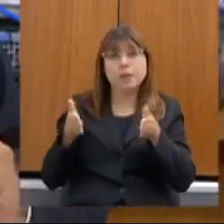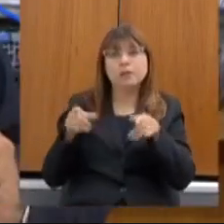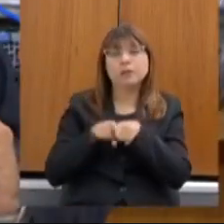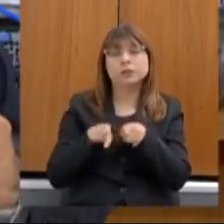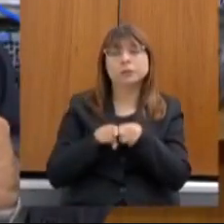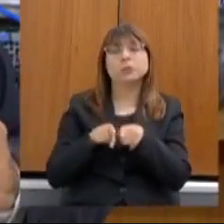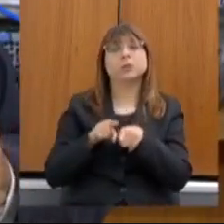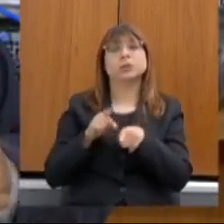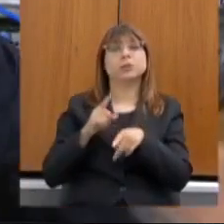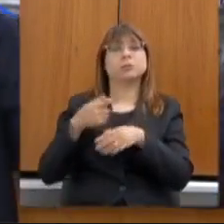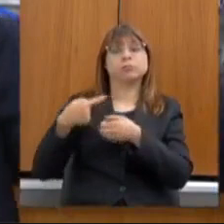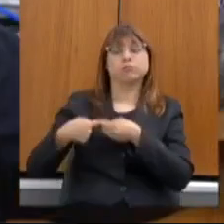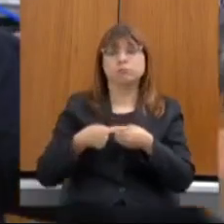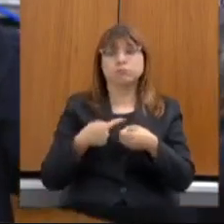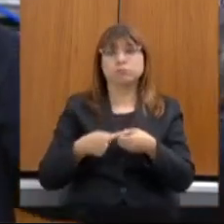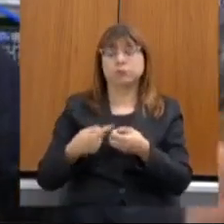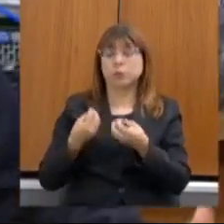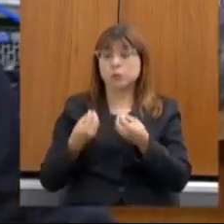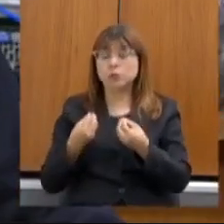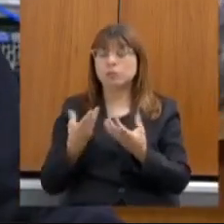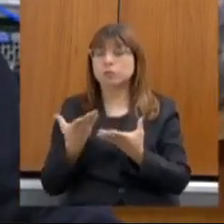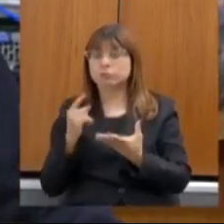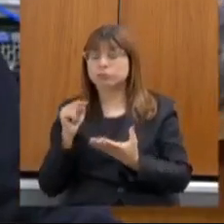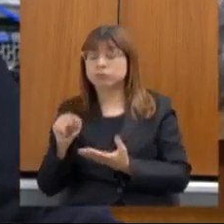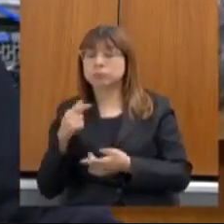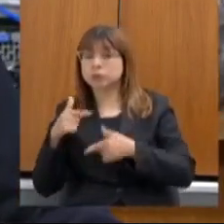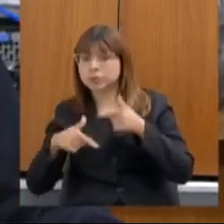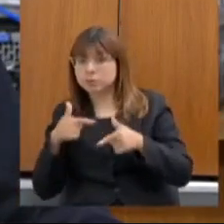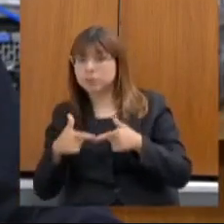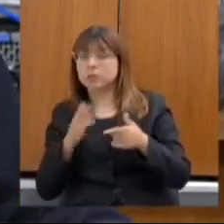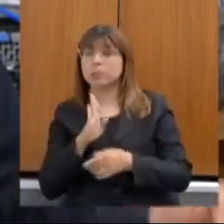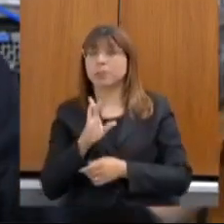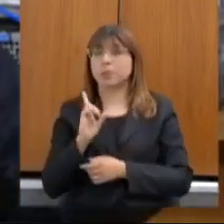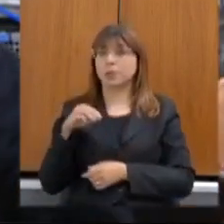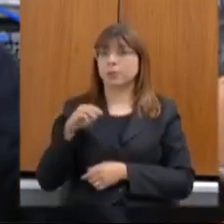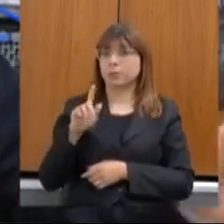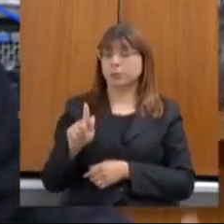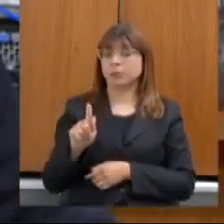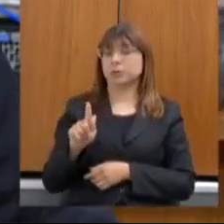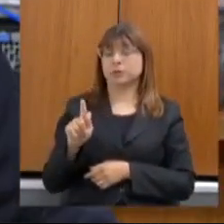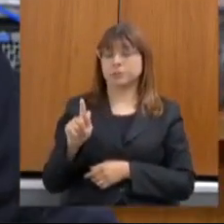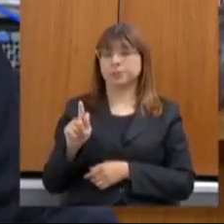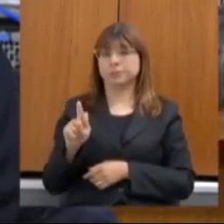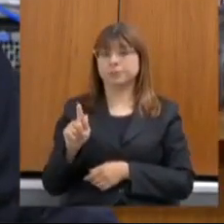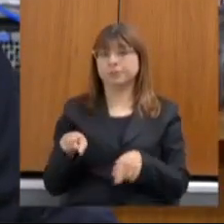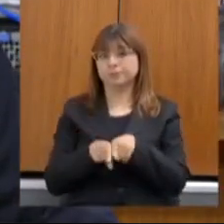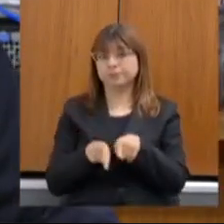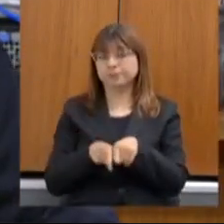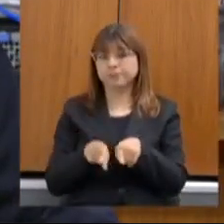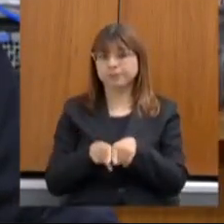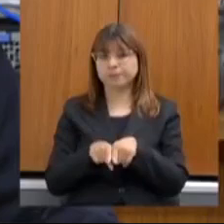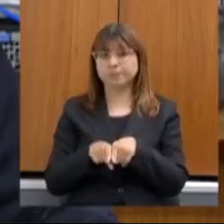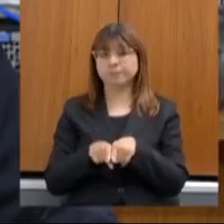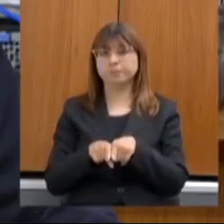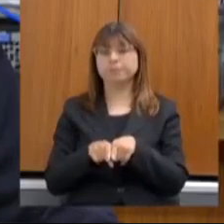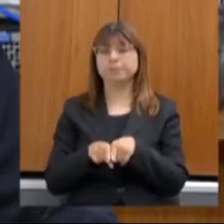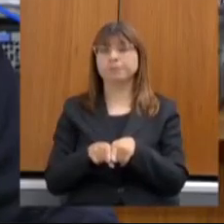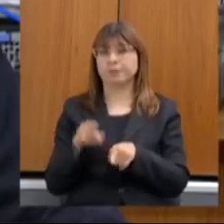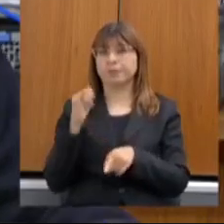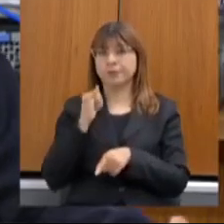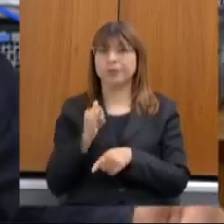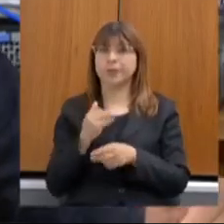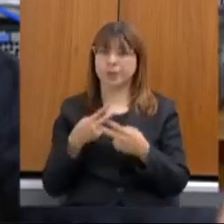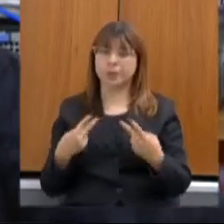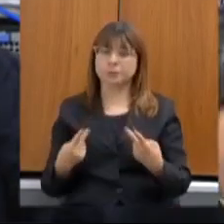a celeridade do bdmg tá tá muito grande né quero aqui deixar Os